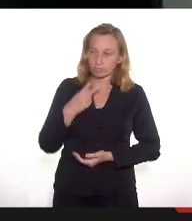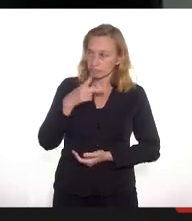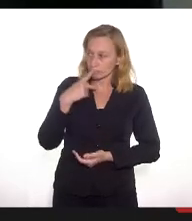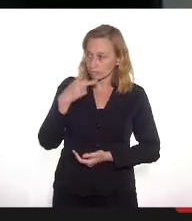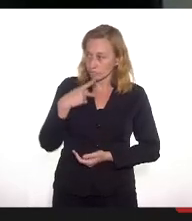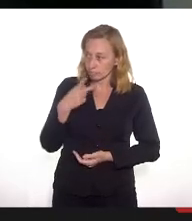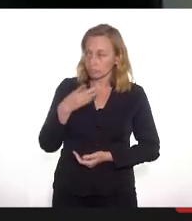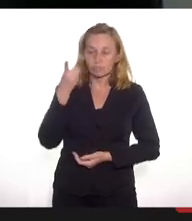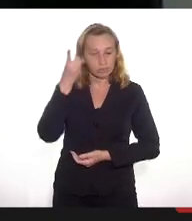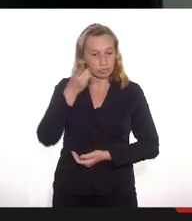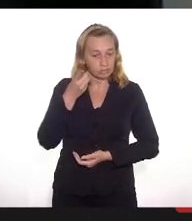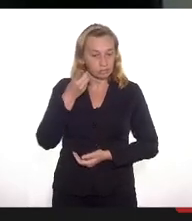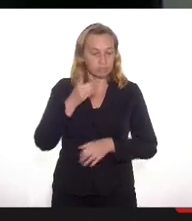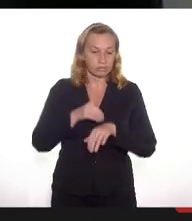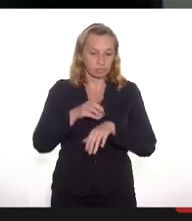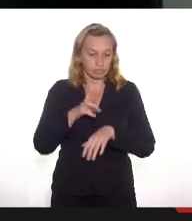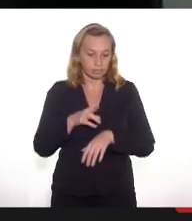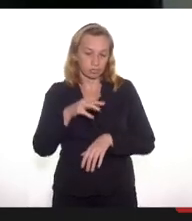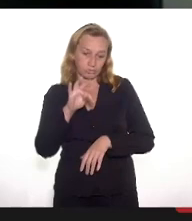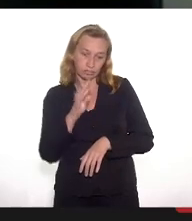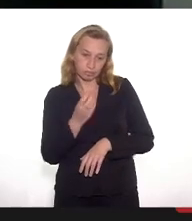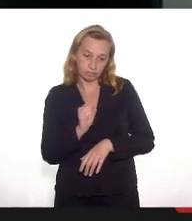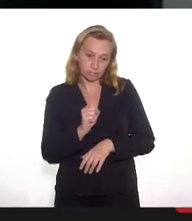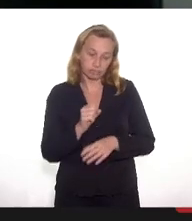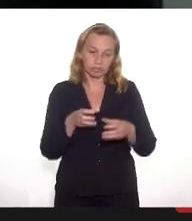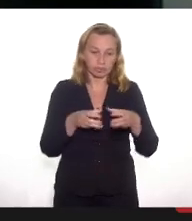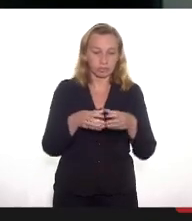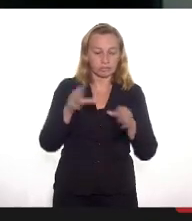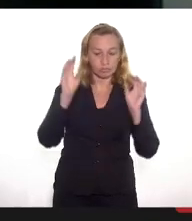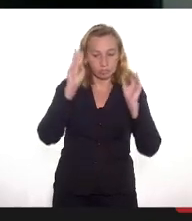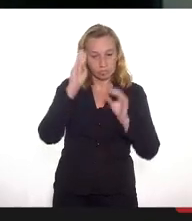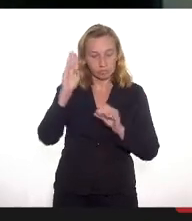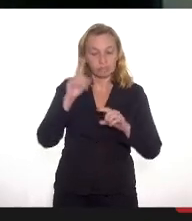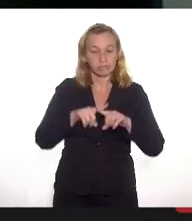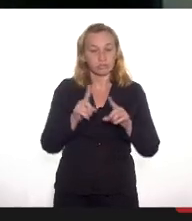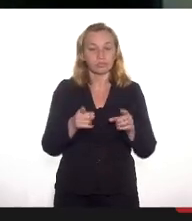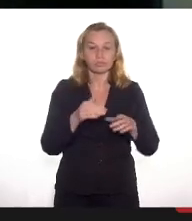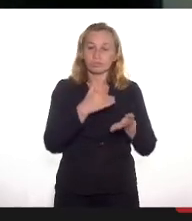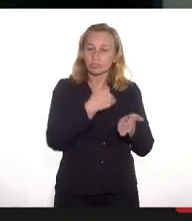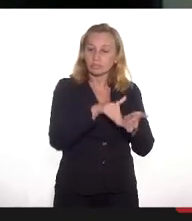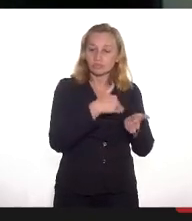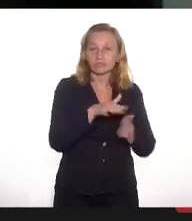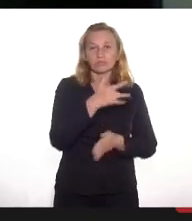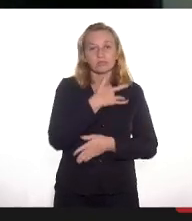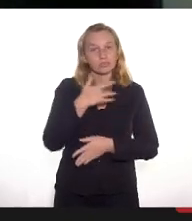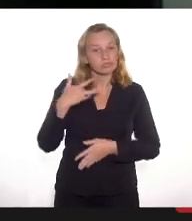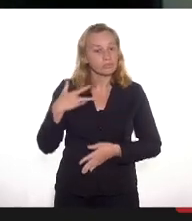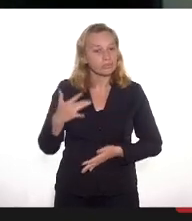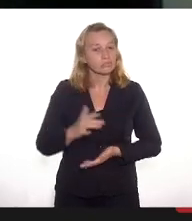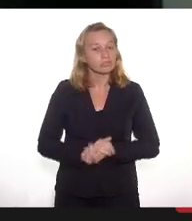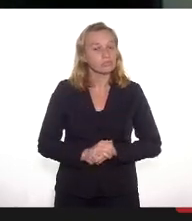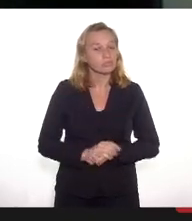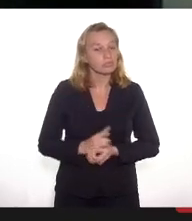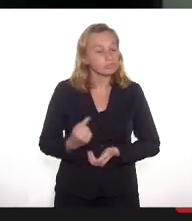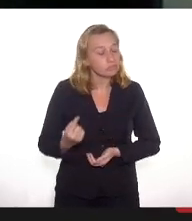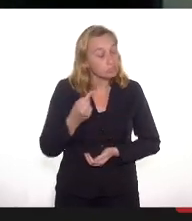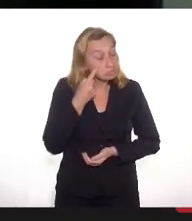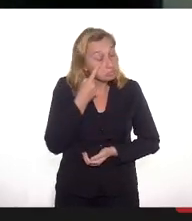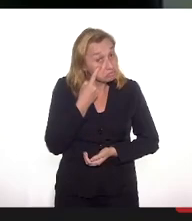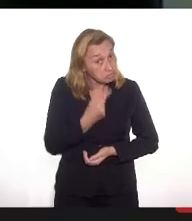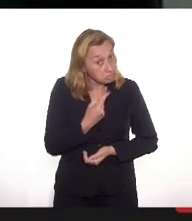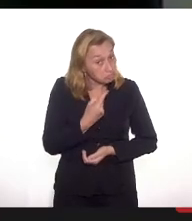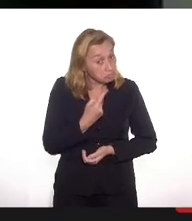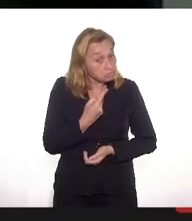né começa a questão dos grupos prioritários mas o fato é que a secretaria de saúde a nosso